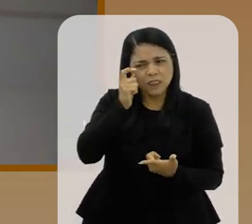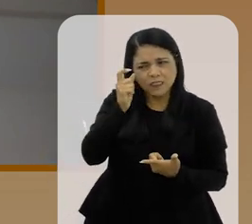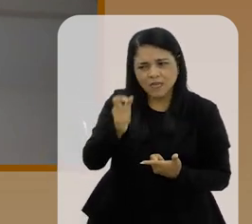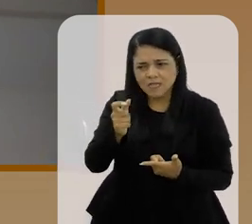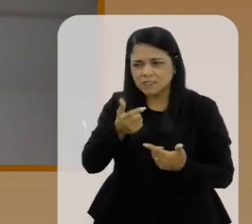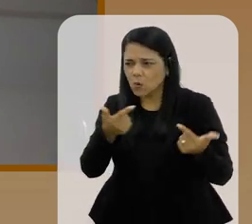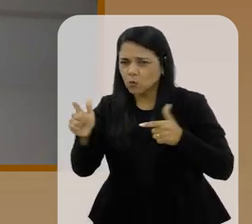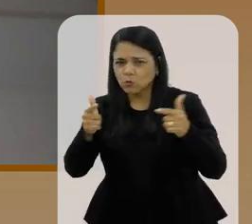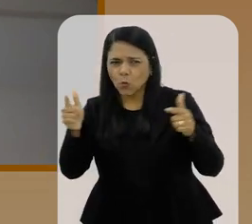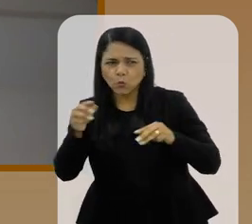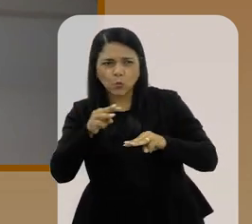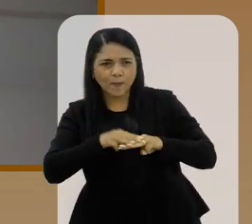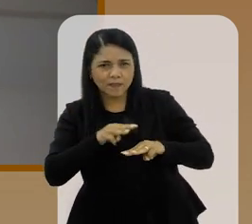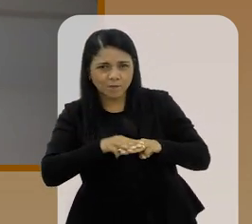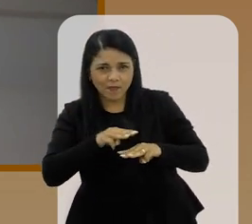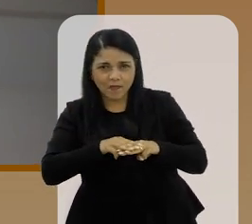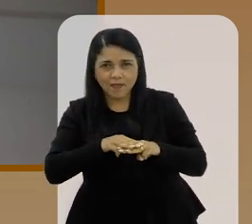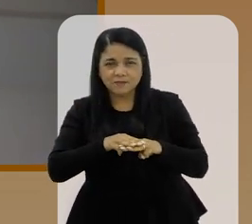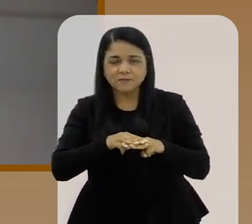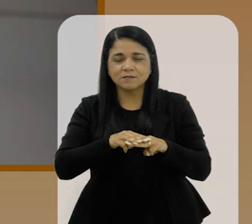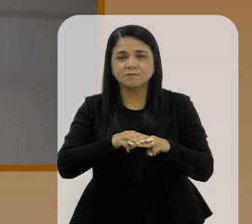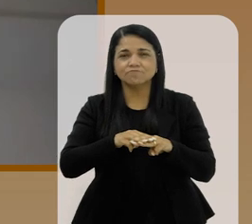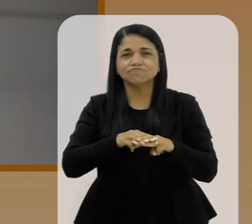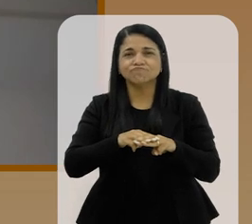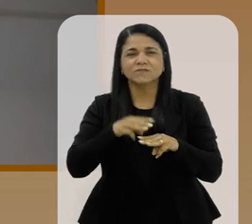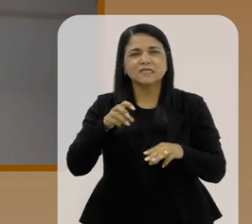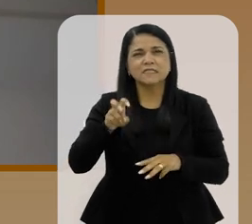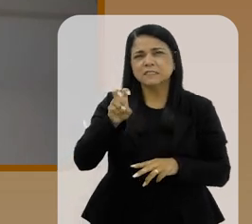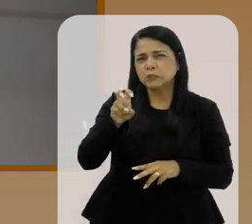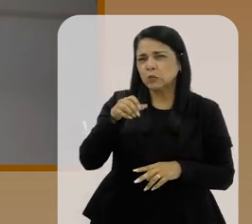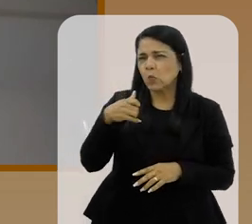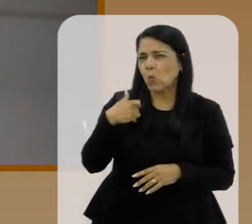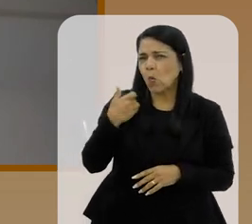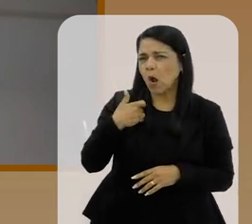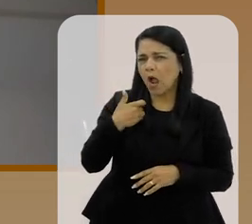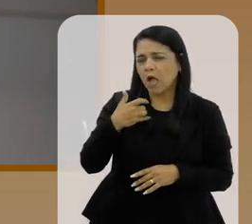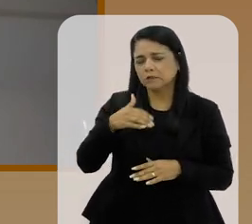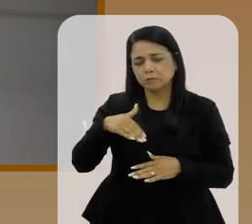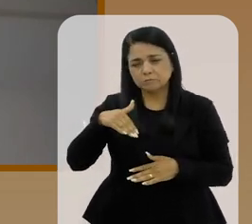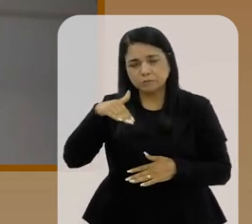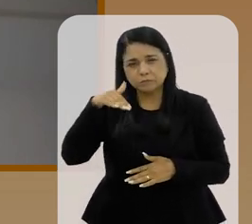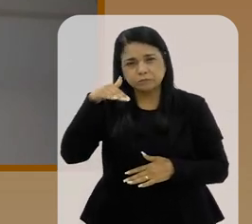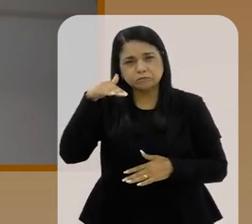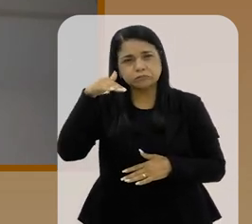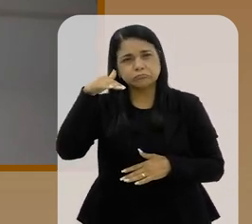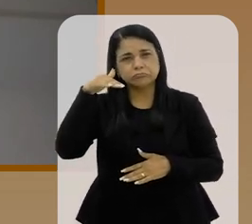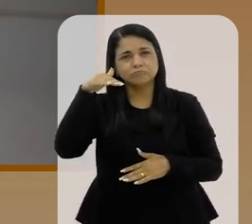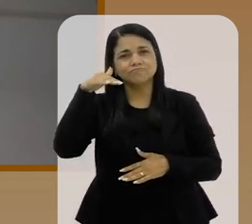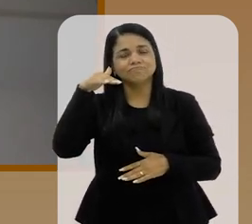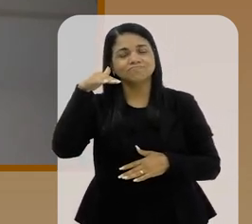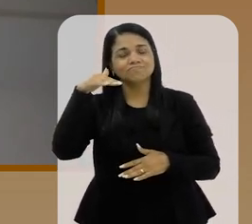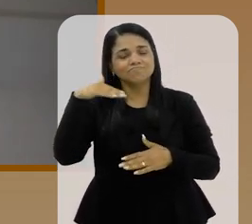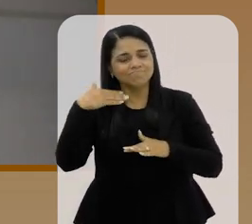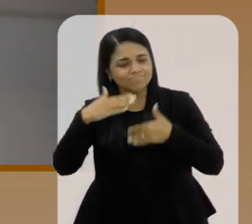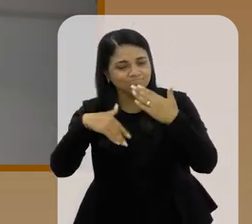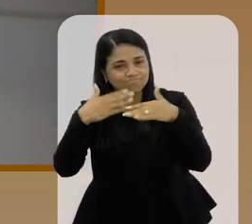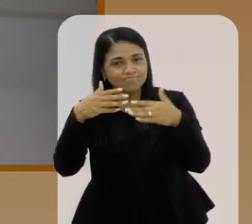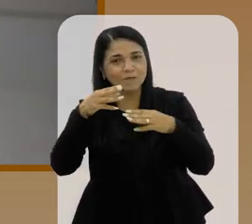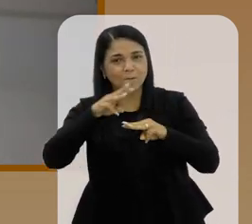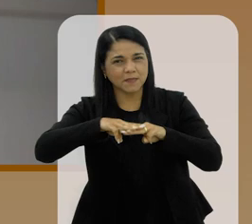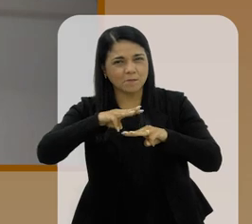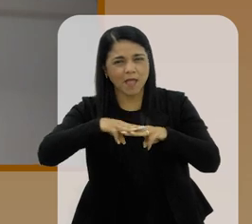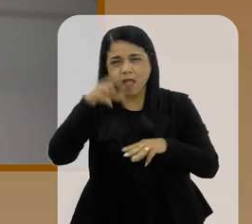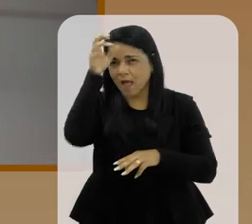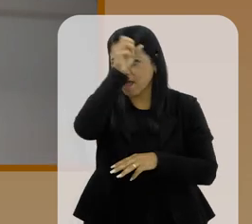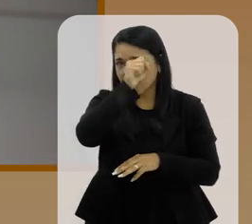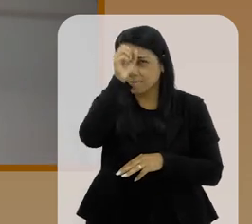interesses, particularmente com a matemática, digamos, com 5 anos e depois foram se desenvolvendo, de tentar